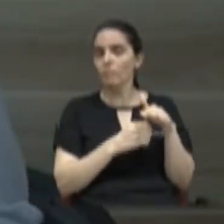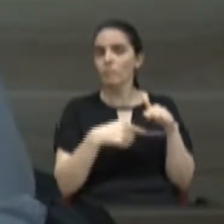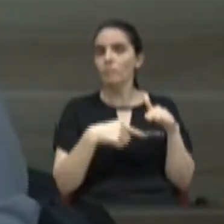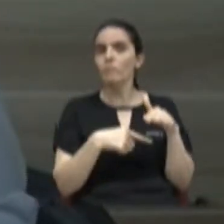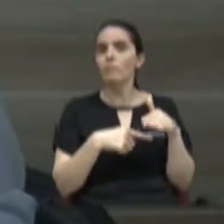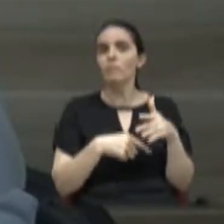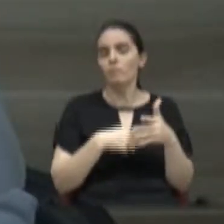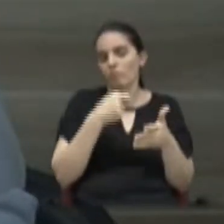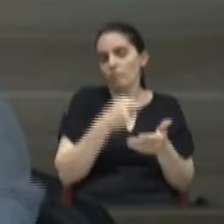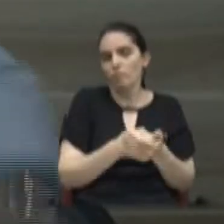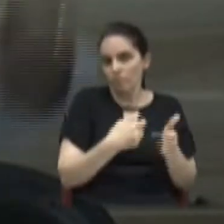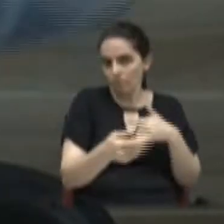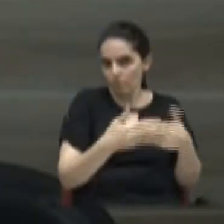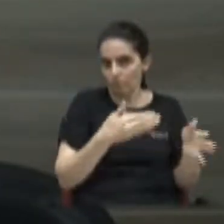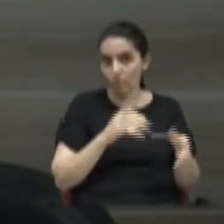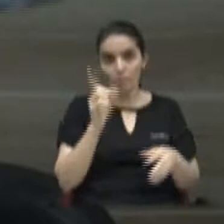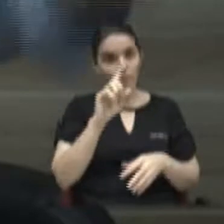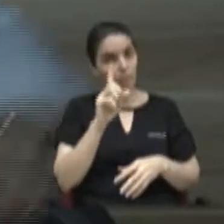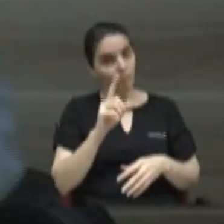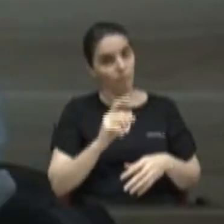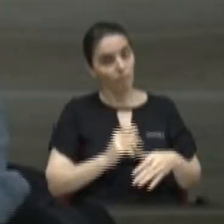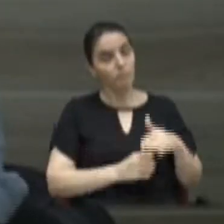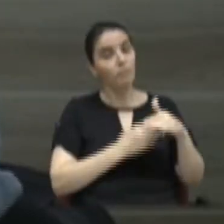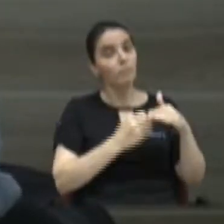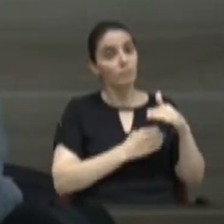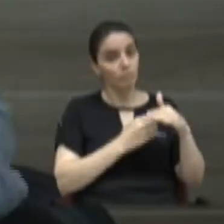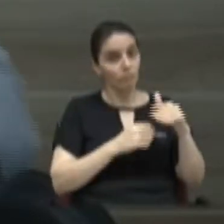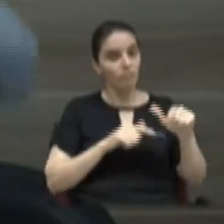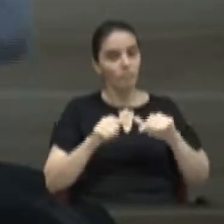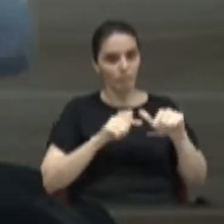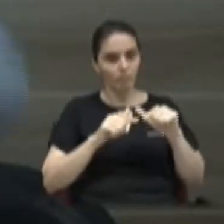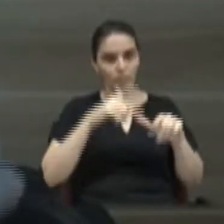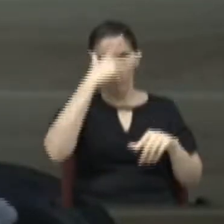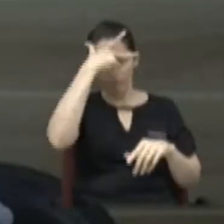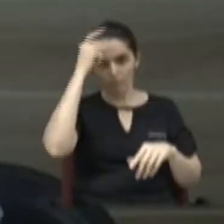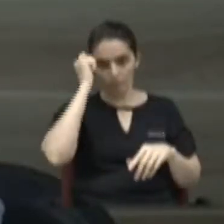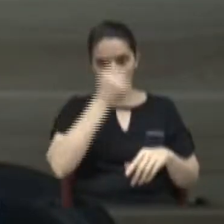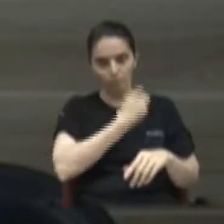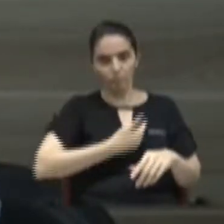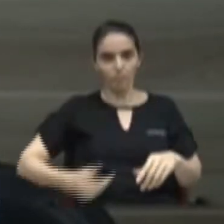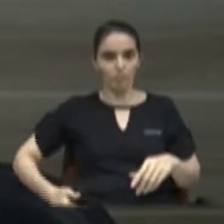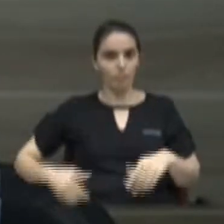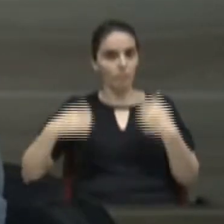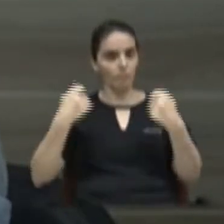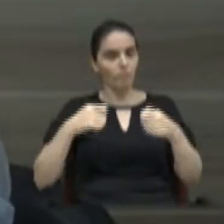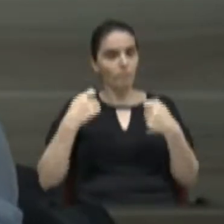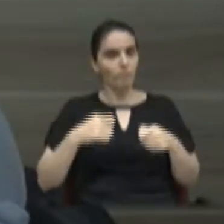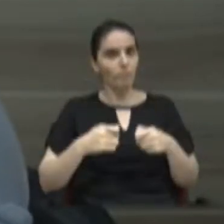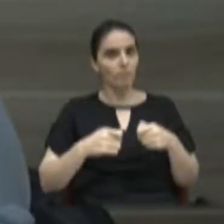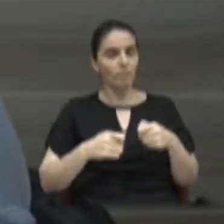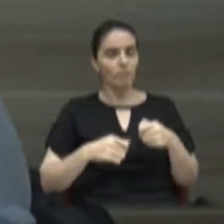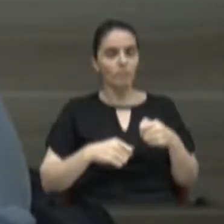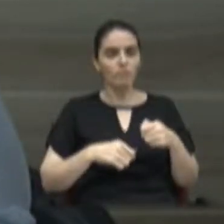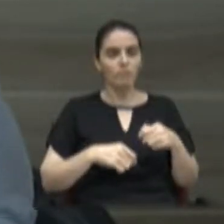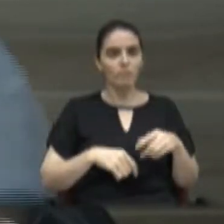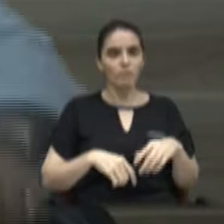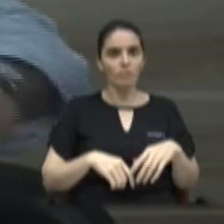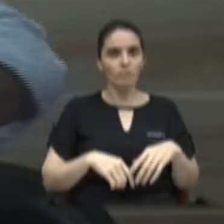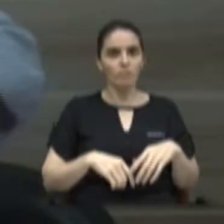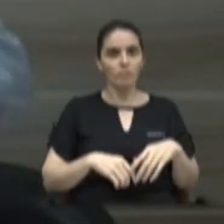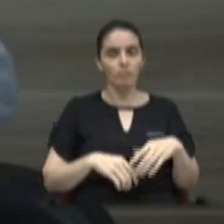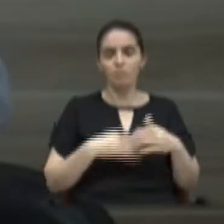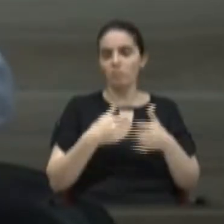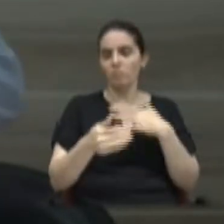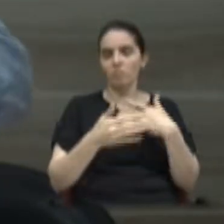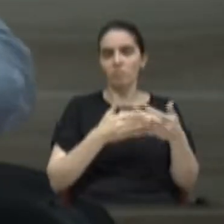quer. Toda empresa prestadora de serviço para a prefeitura e para governo sempre fez o que quis no país. A